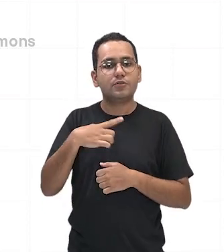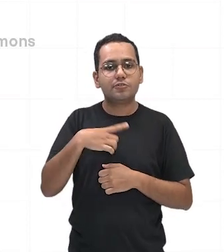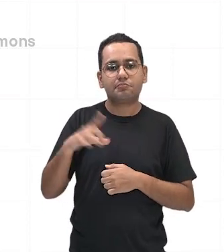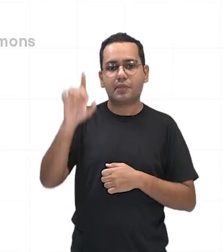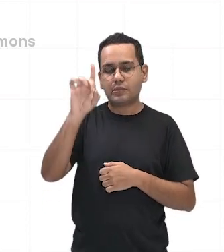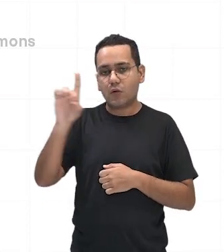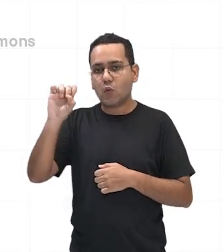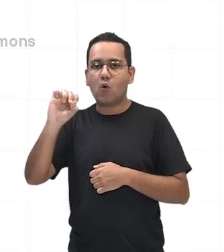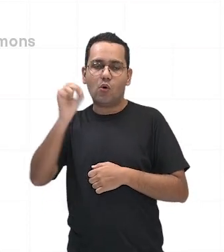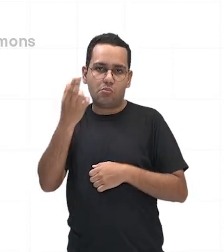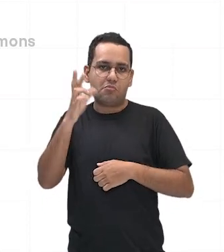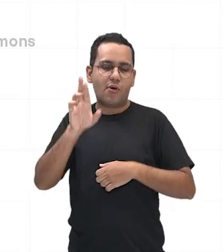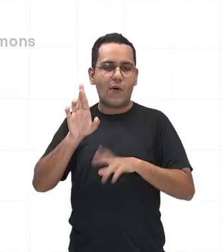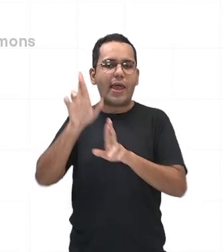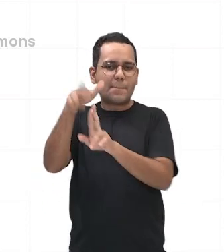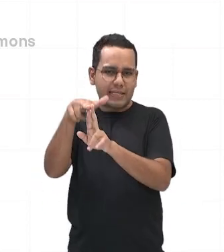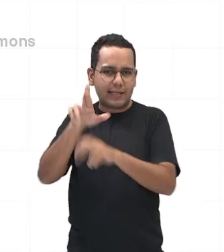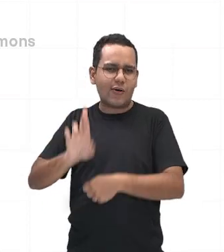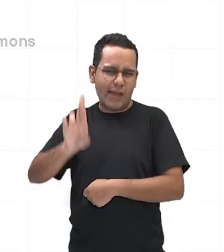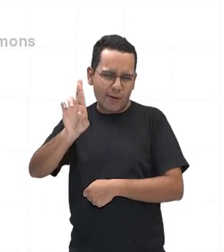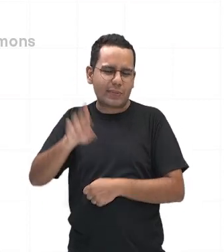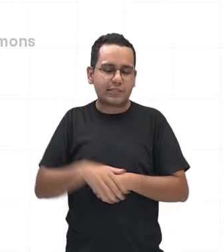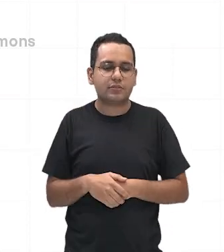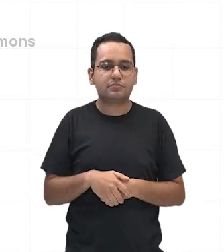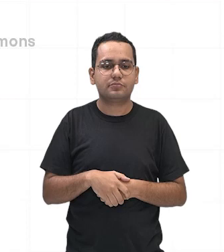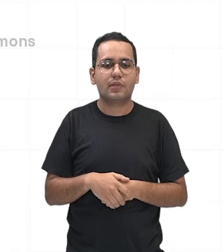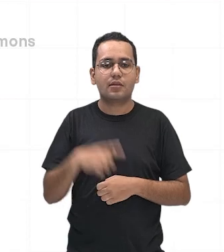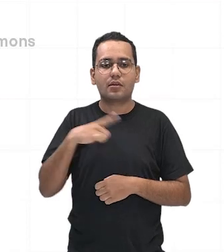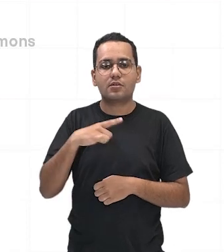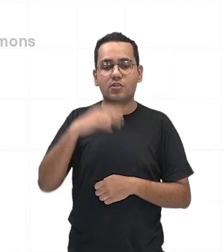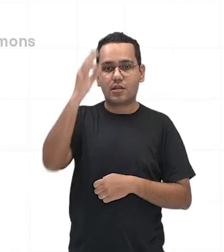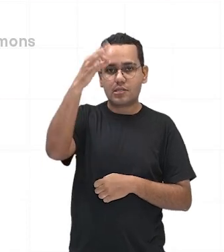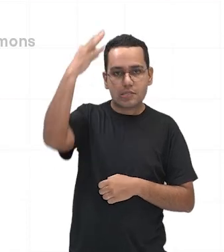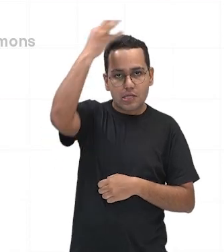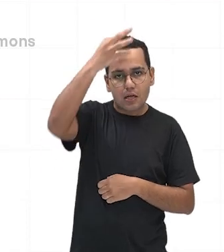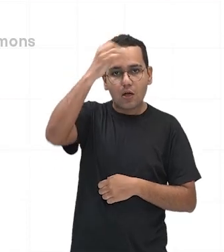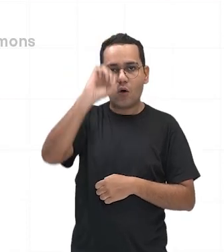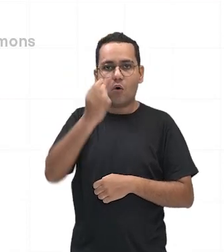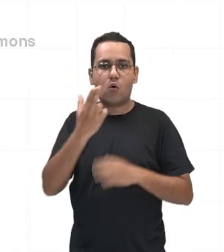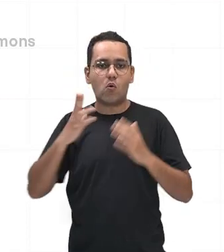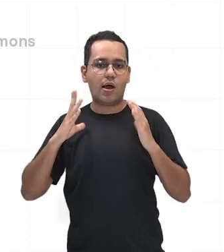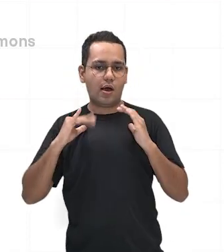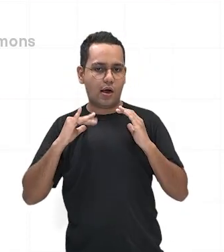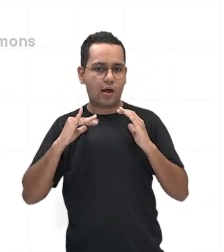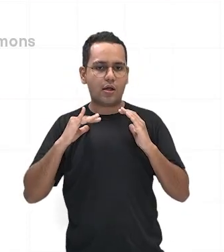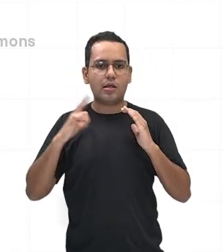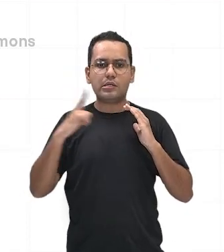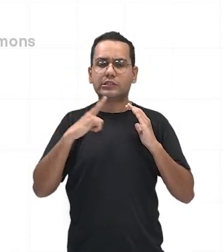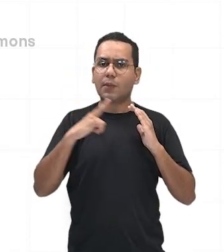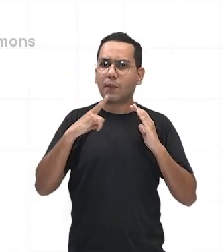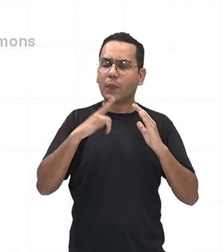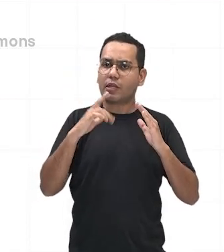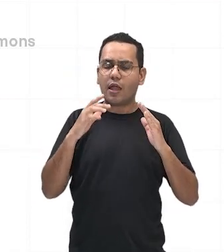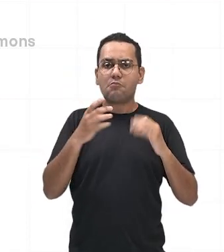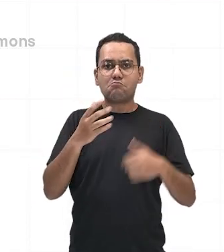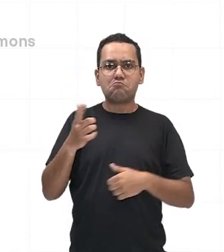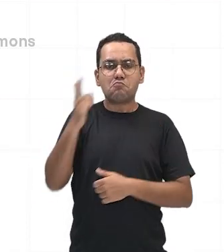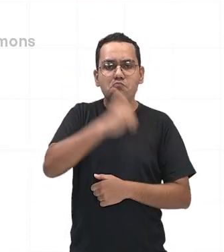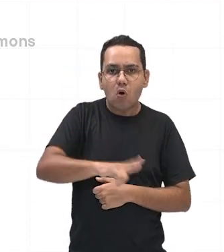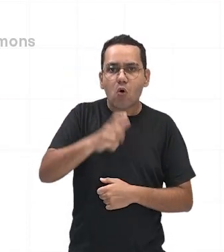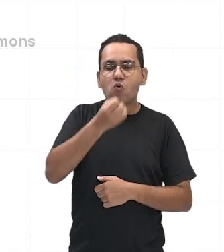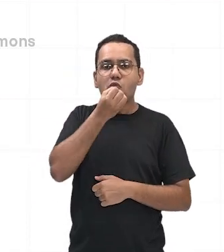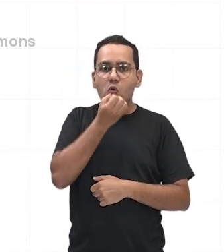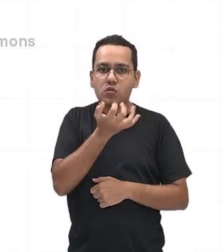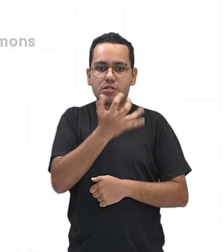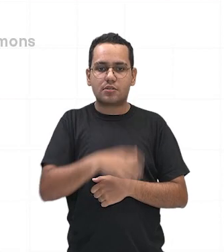então, os anjos ou os santos, sempre participa e define o resultado. Ele não resolve a pendência sem, então, a